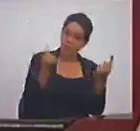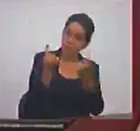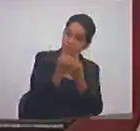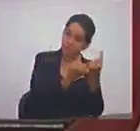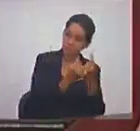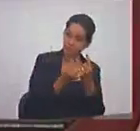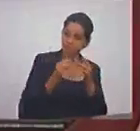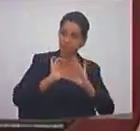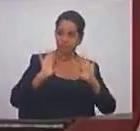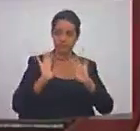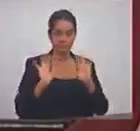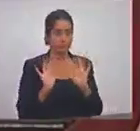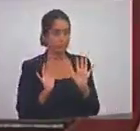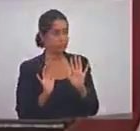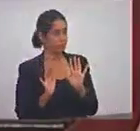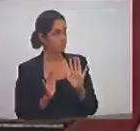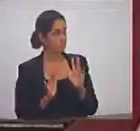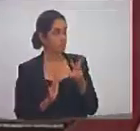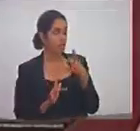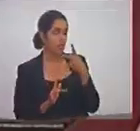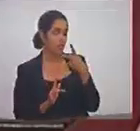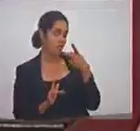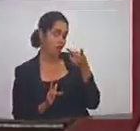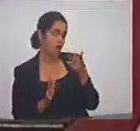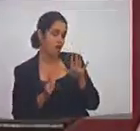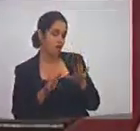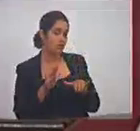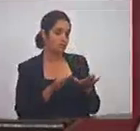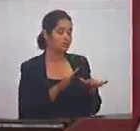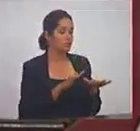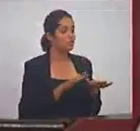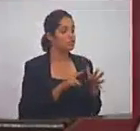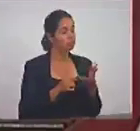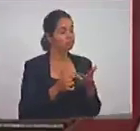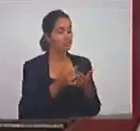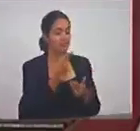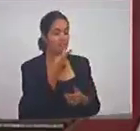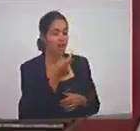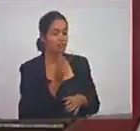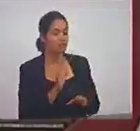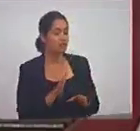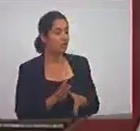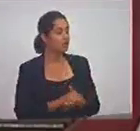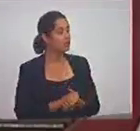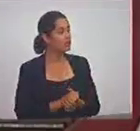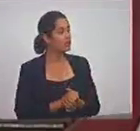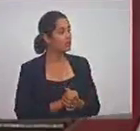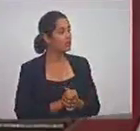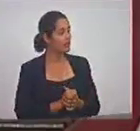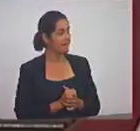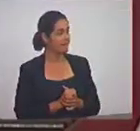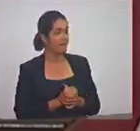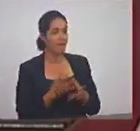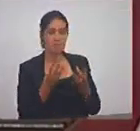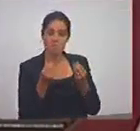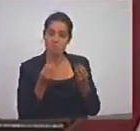dizer que seria interessante, e eu já falei isso por várias vezes aqui nesta tribuna, é gostoso